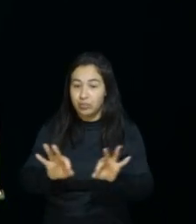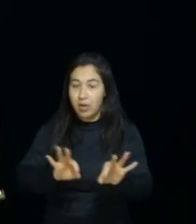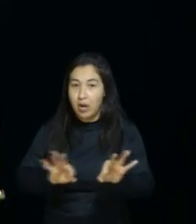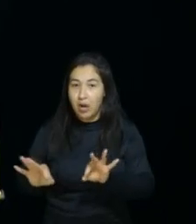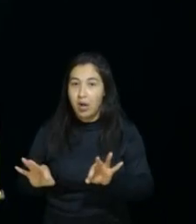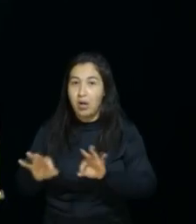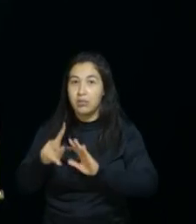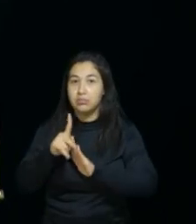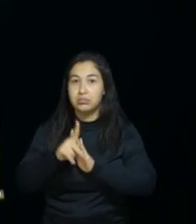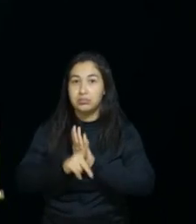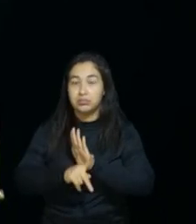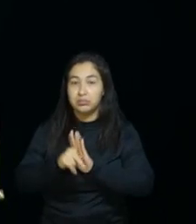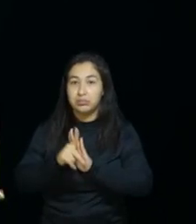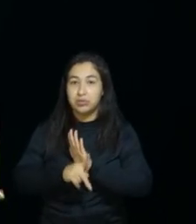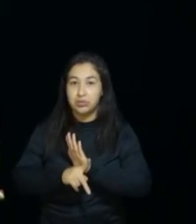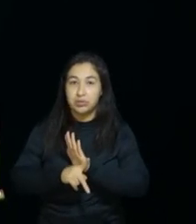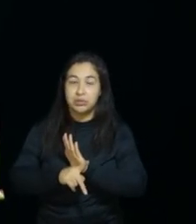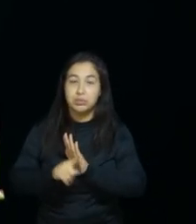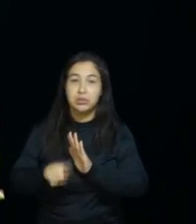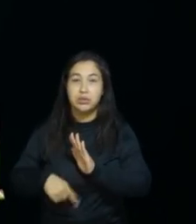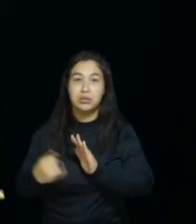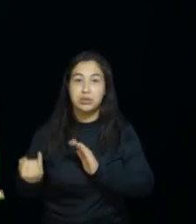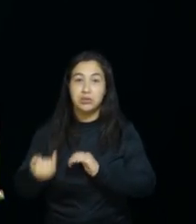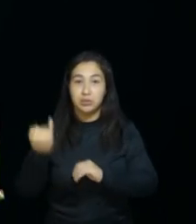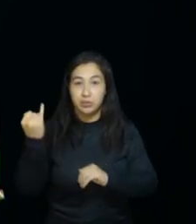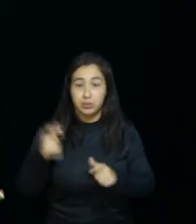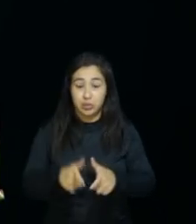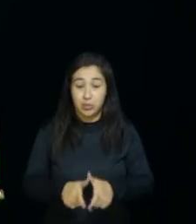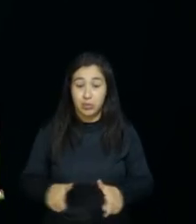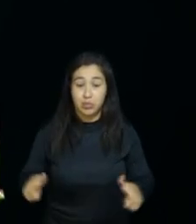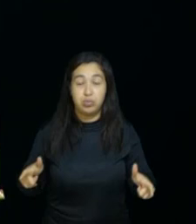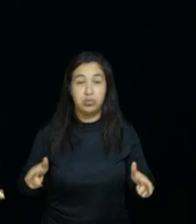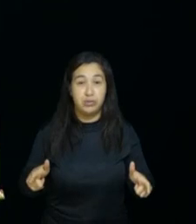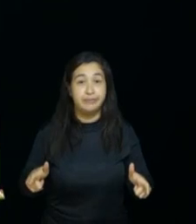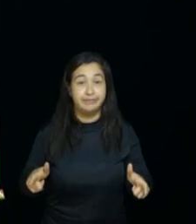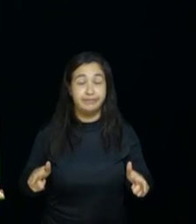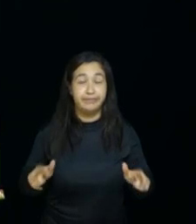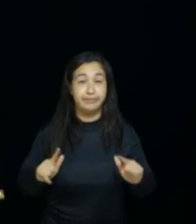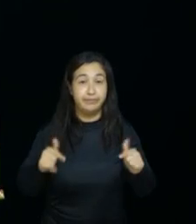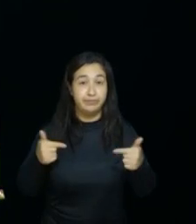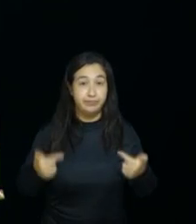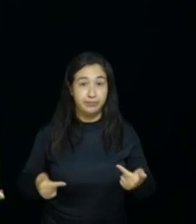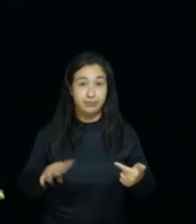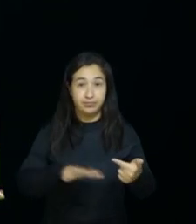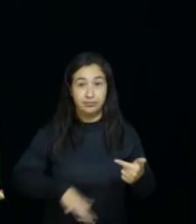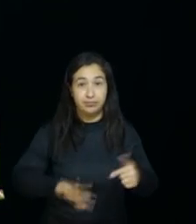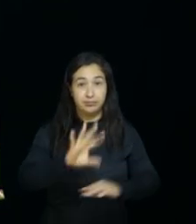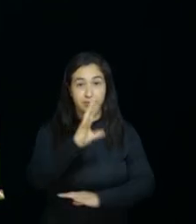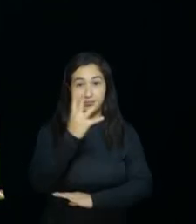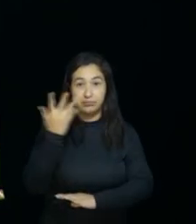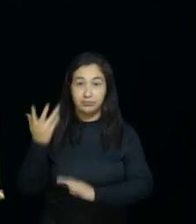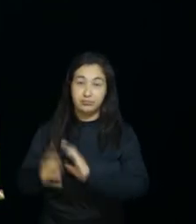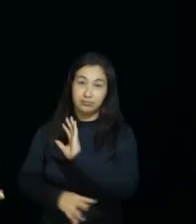programa que é amplo e altamente importante para as ações ambientais da Assembleia